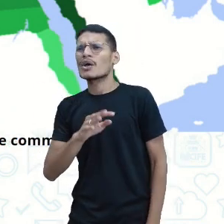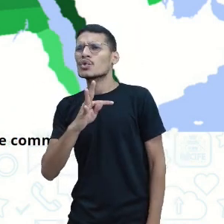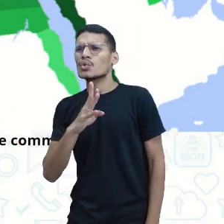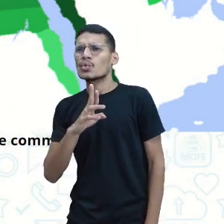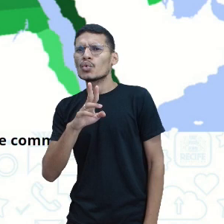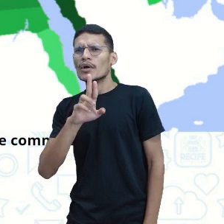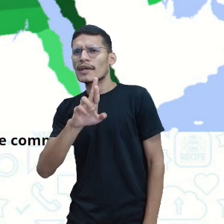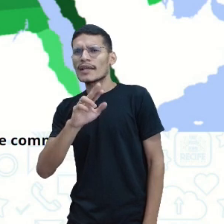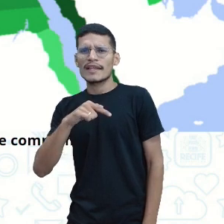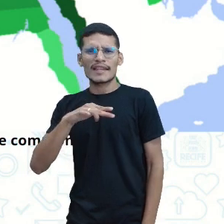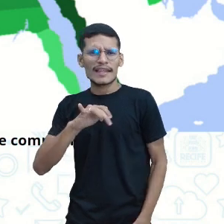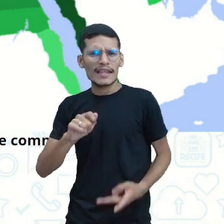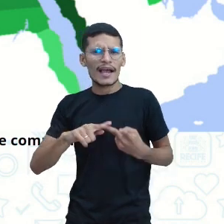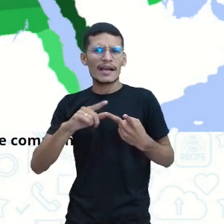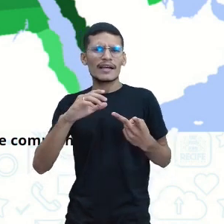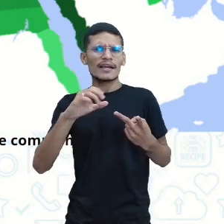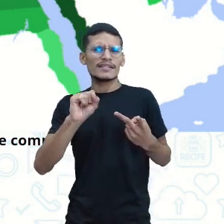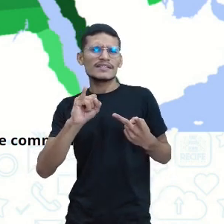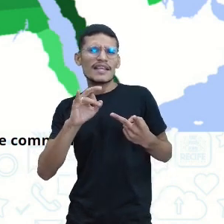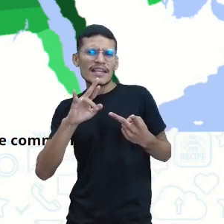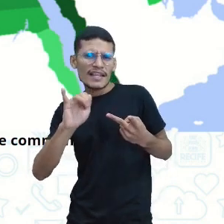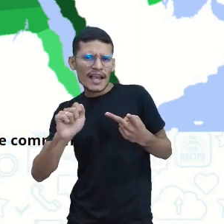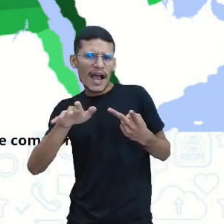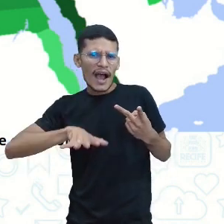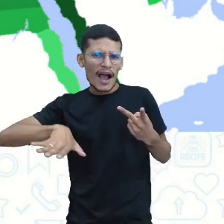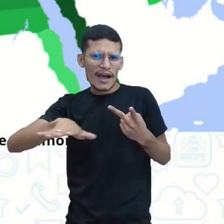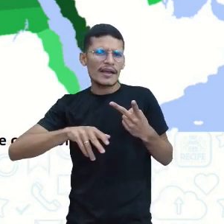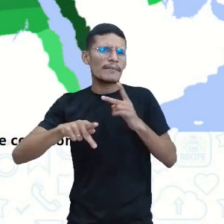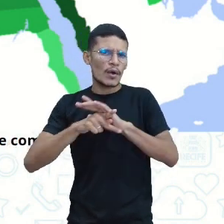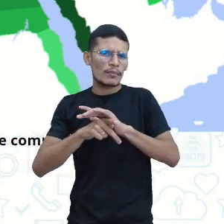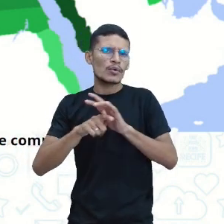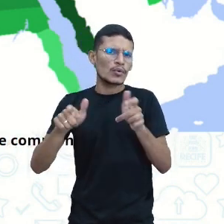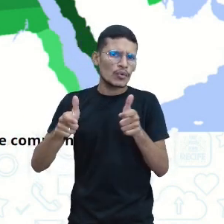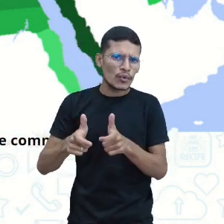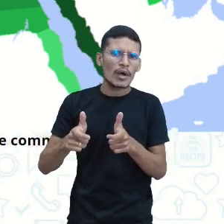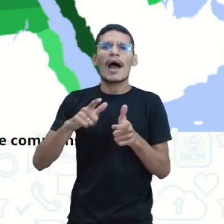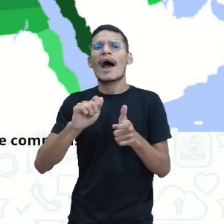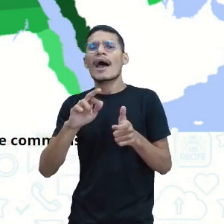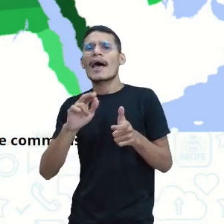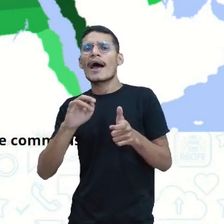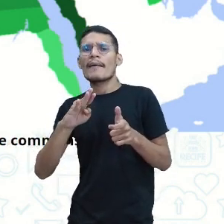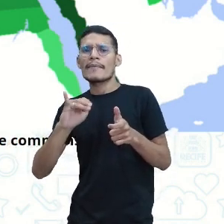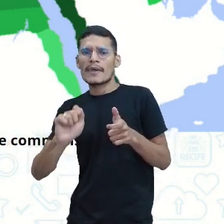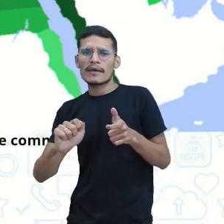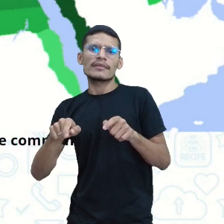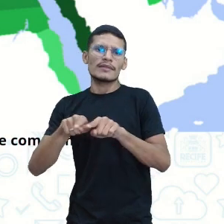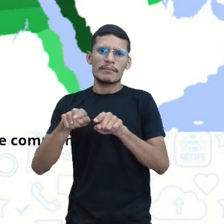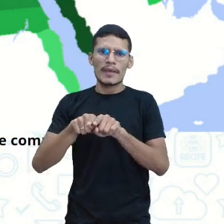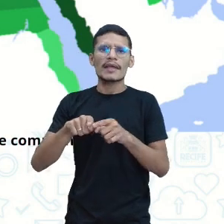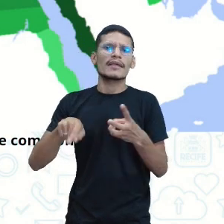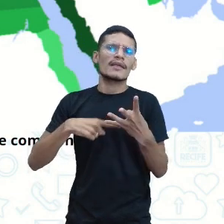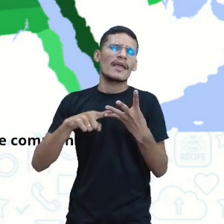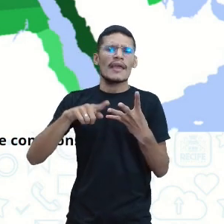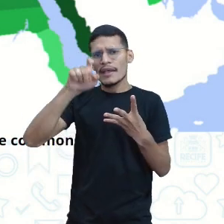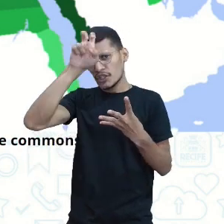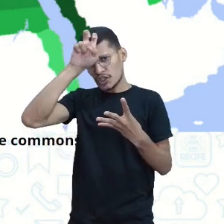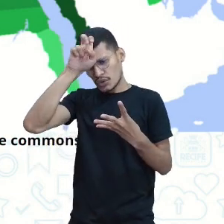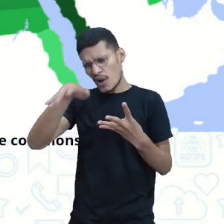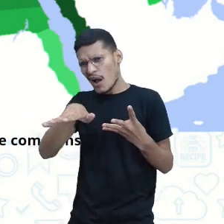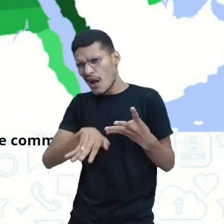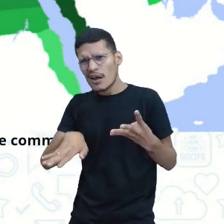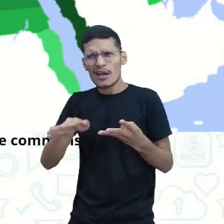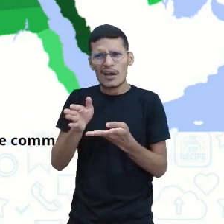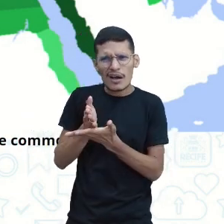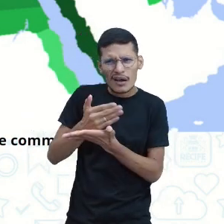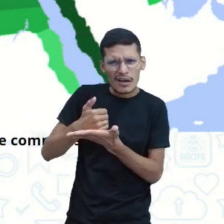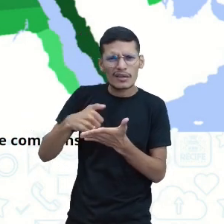a Síria, né, toda essa região aí do Oriente Médio, um pedaço, né, do que é a Arábia, uma partezinha do que é o Egito, enfim.